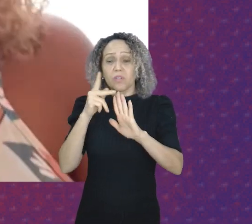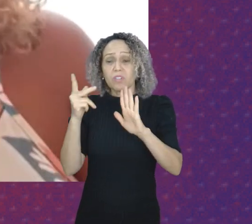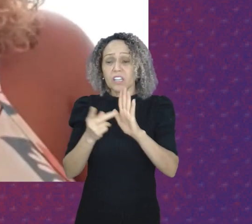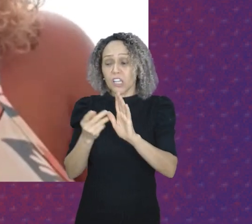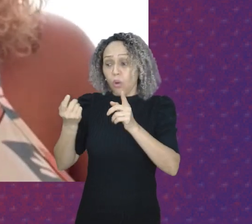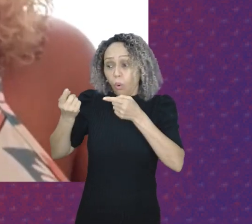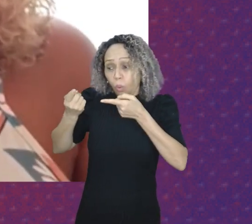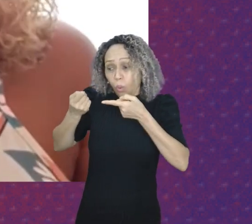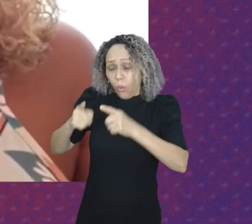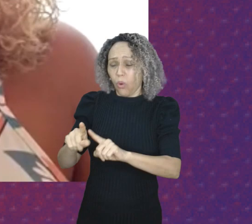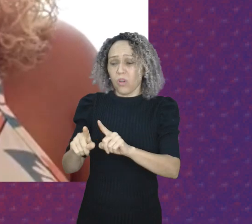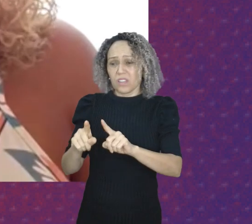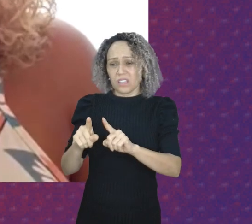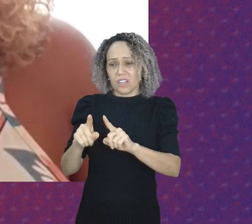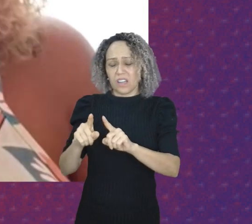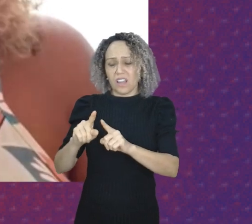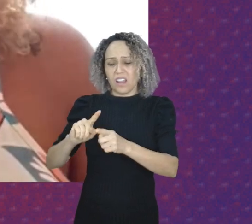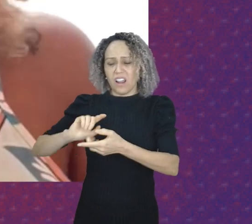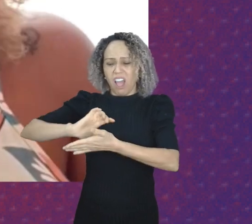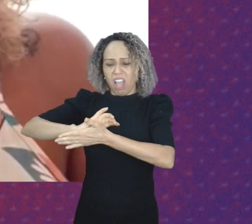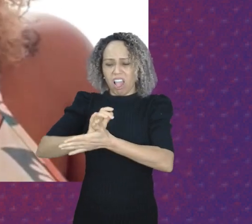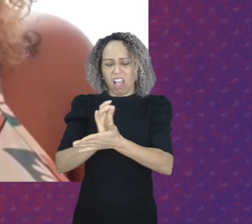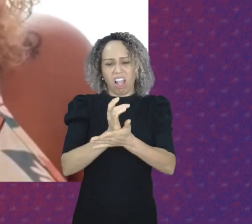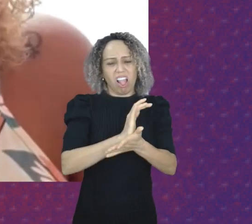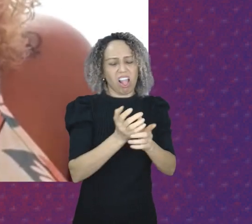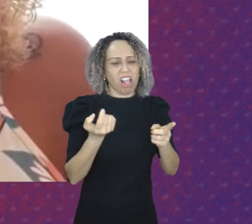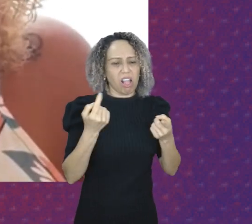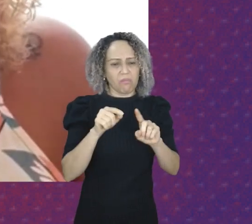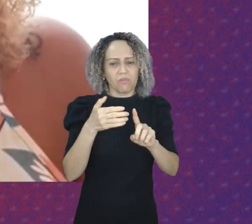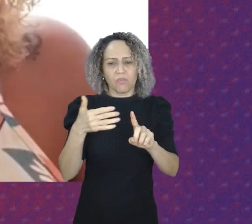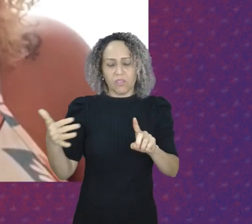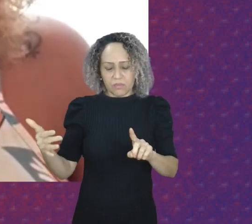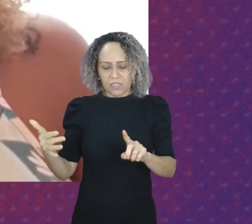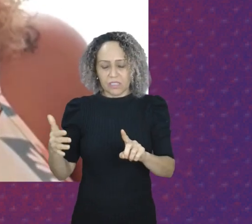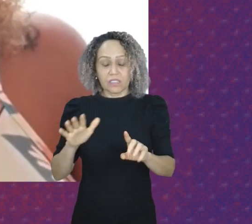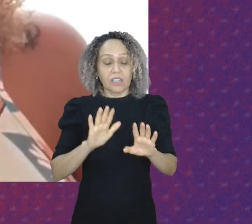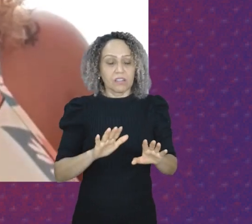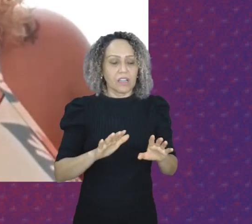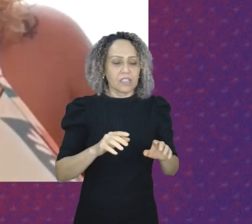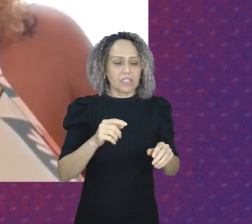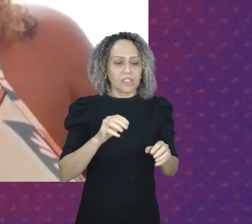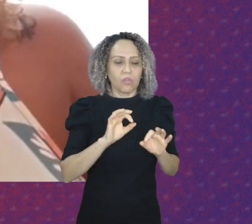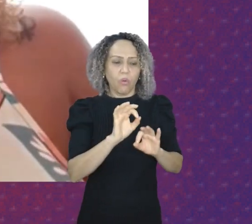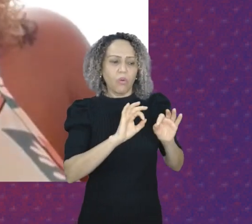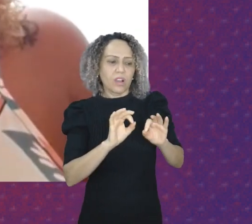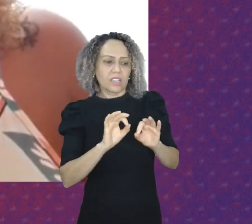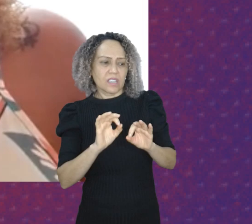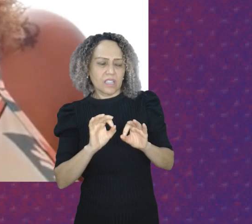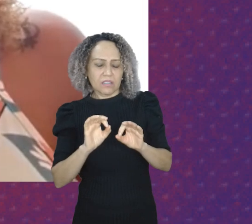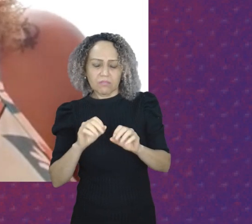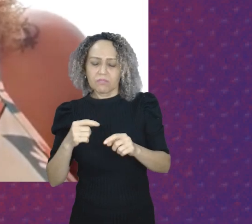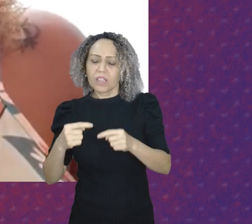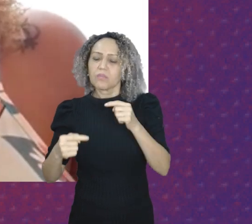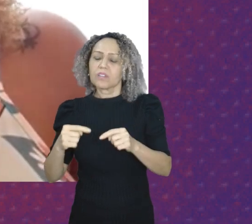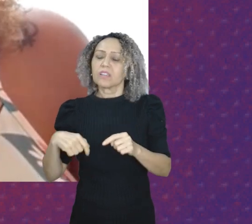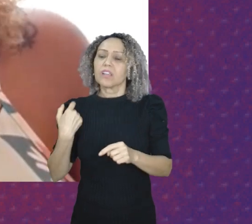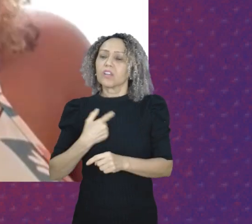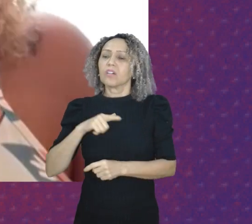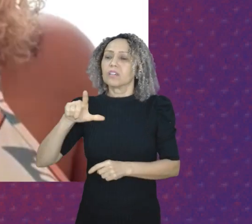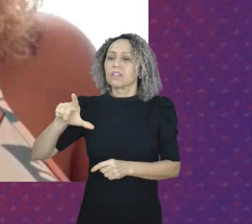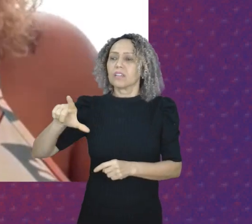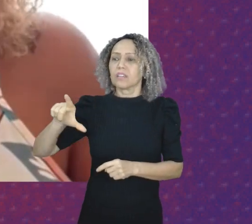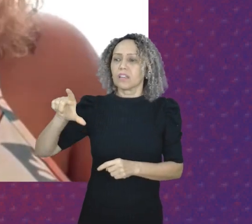daí, a criação das coordenadorias, dos organismos das políticas, né? E nós, lésbicas,